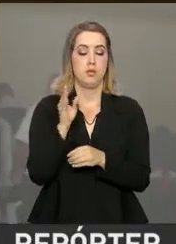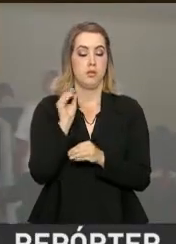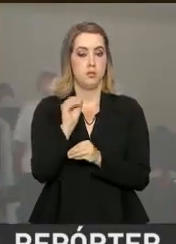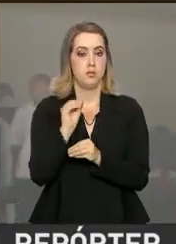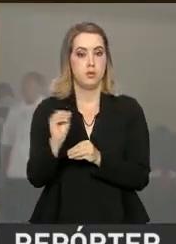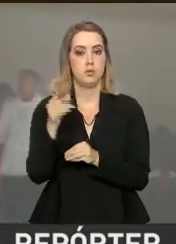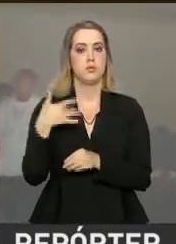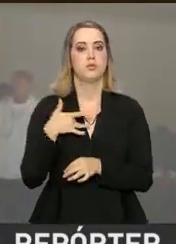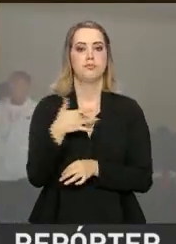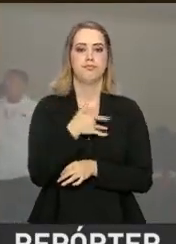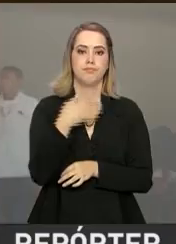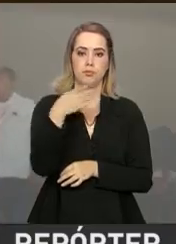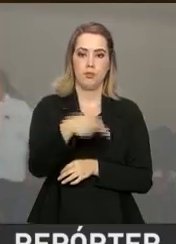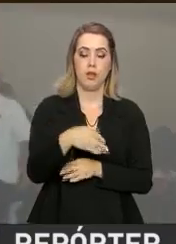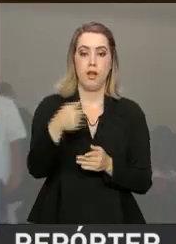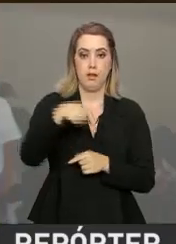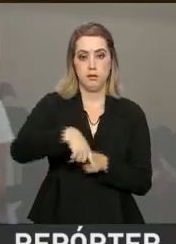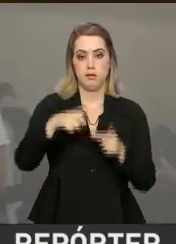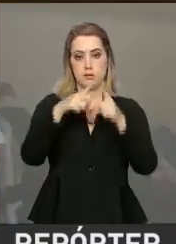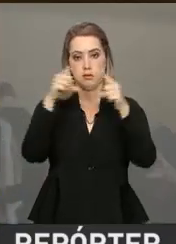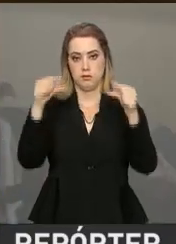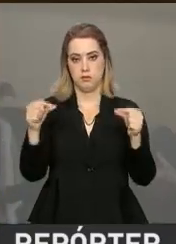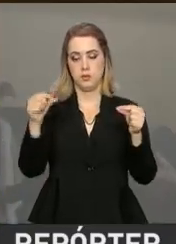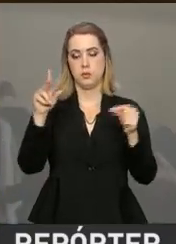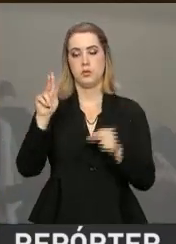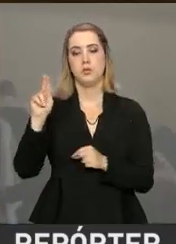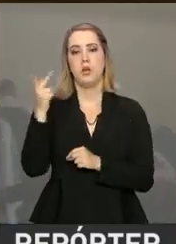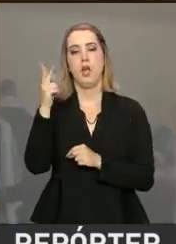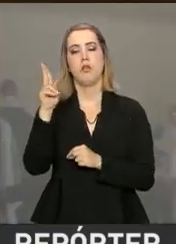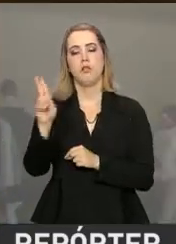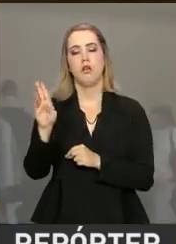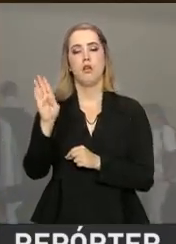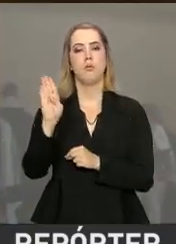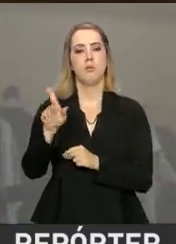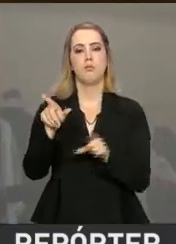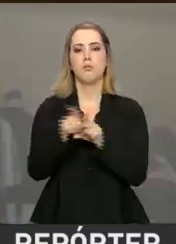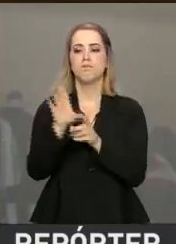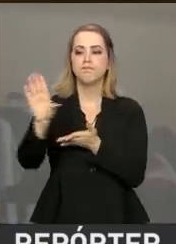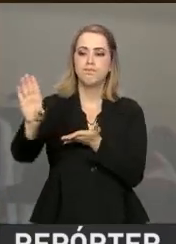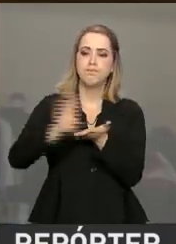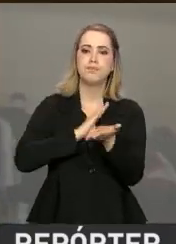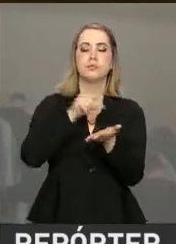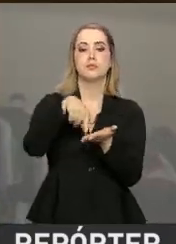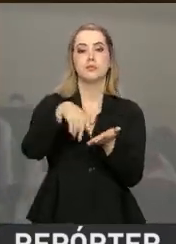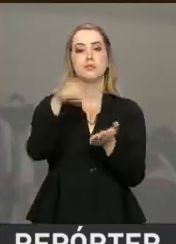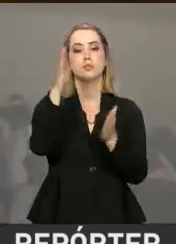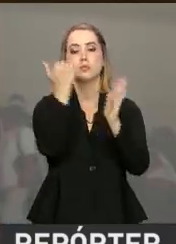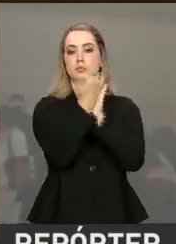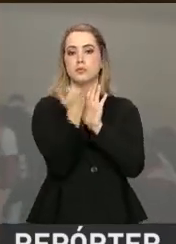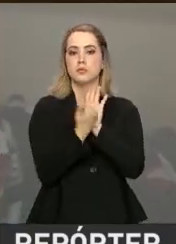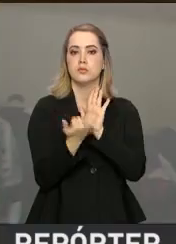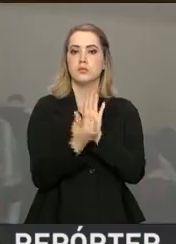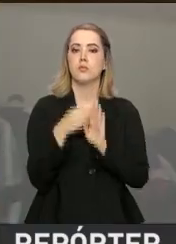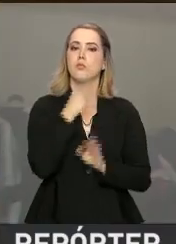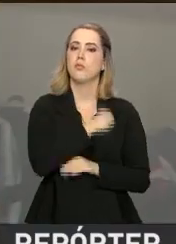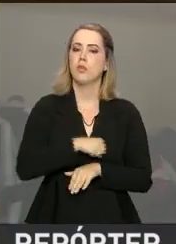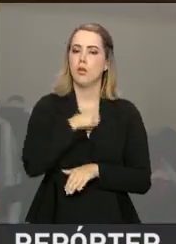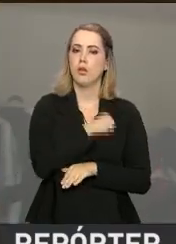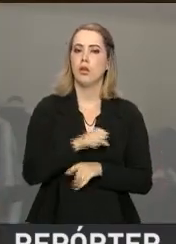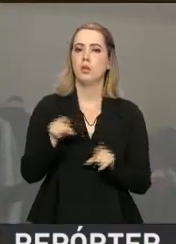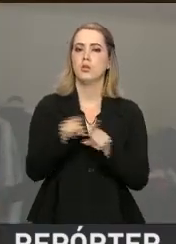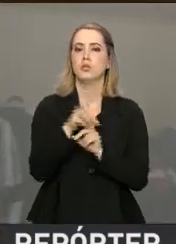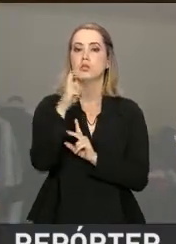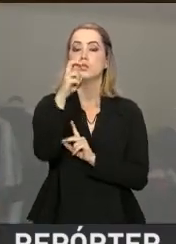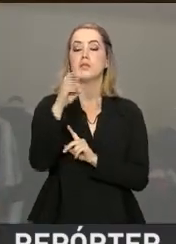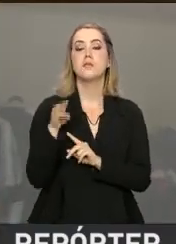universitário de brasília é um dos que recebe recursos do programa em agosto a unidade e contou com repasse de